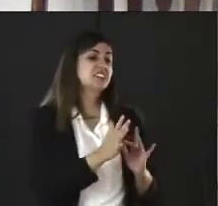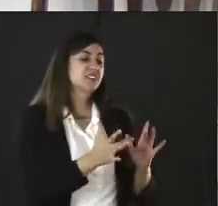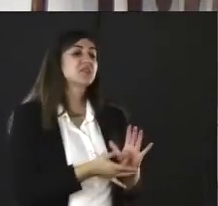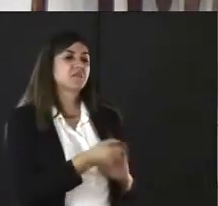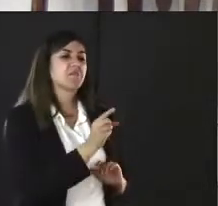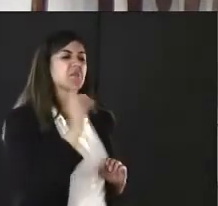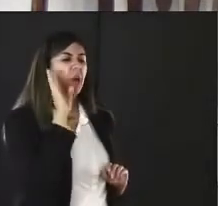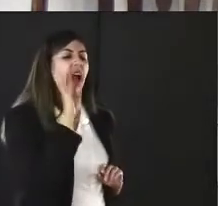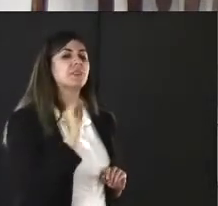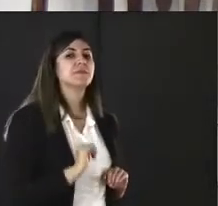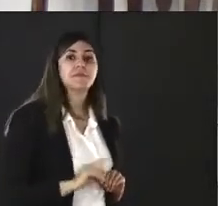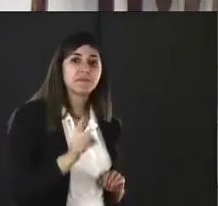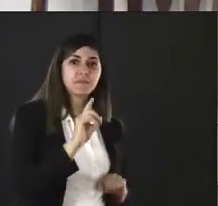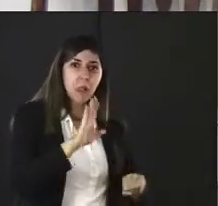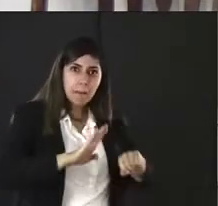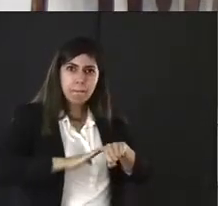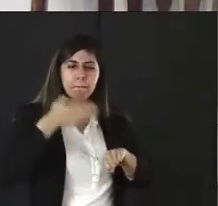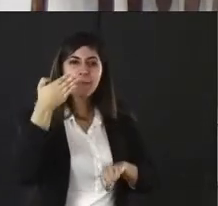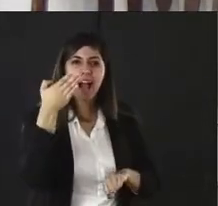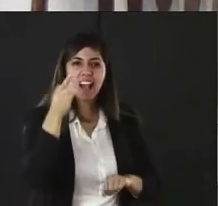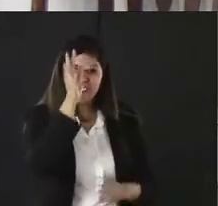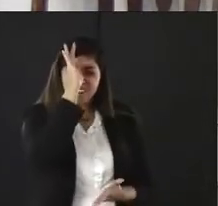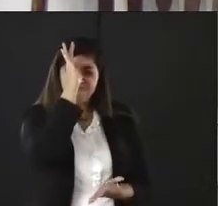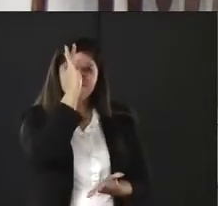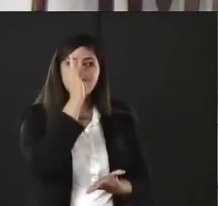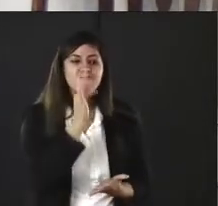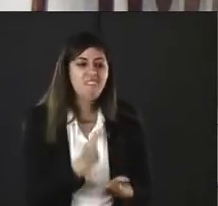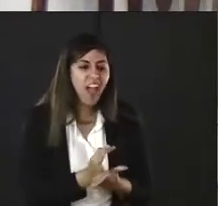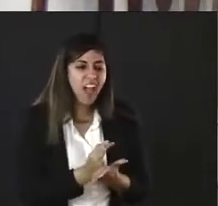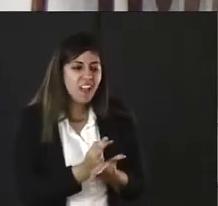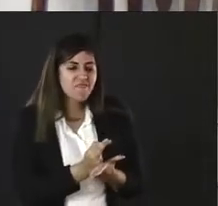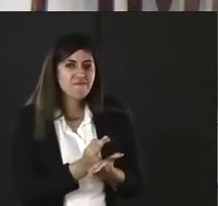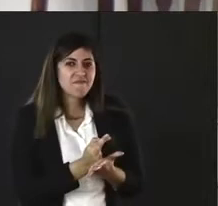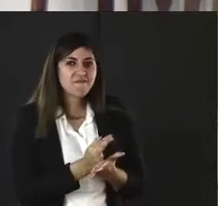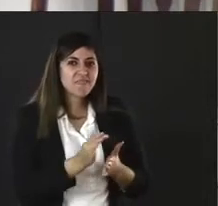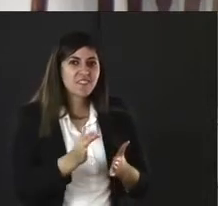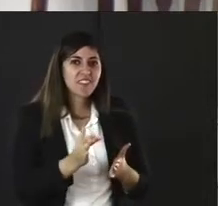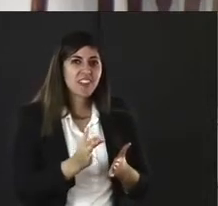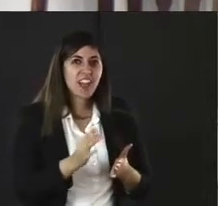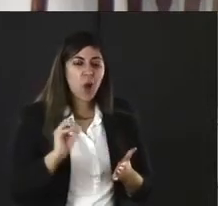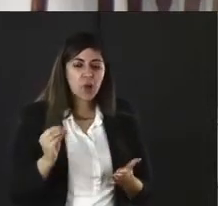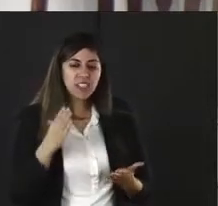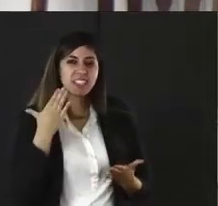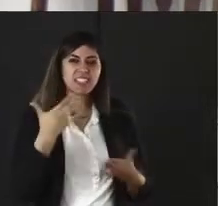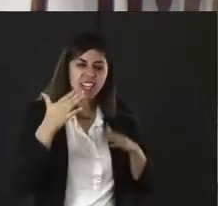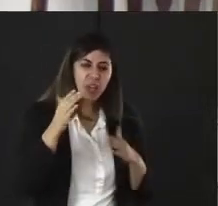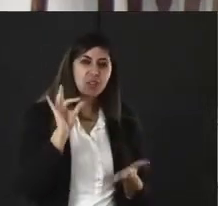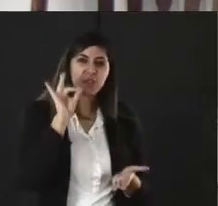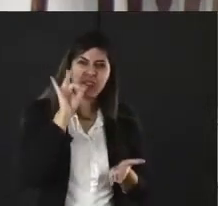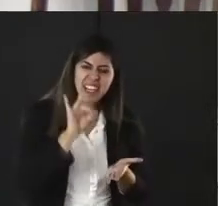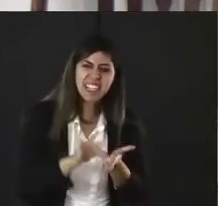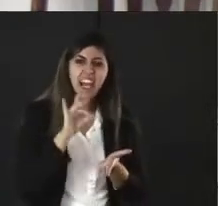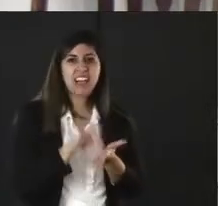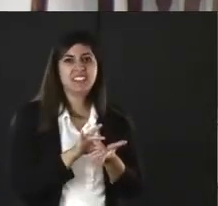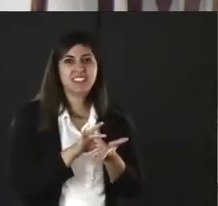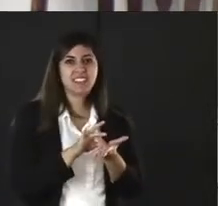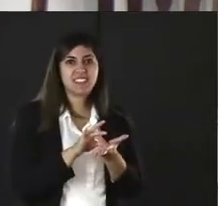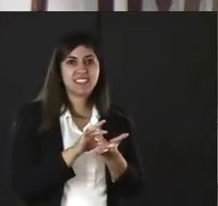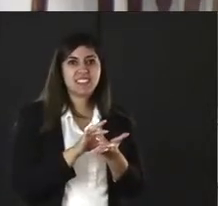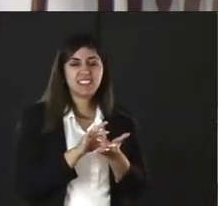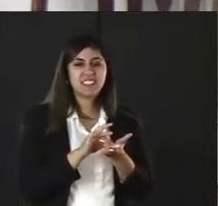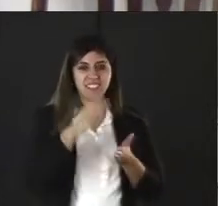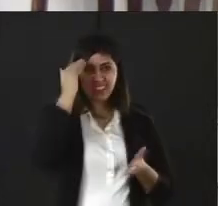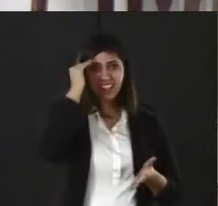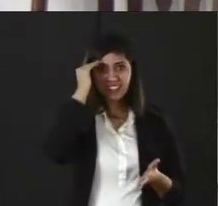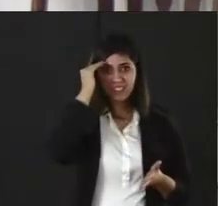é mais do que isso é um ato por isso esse versículo tem esses três tempos verbais